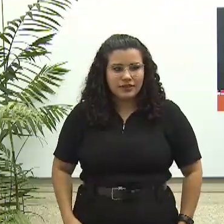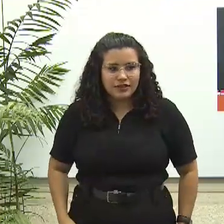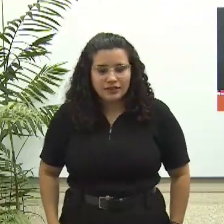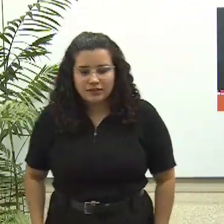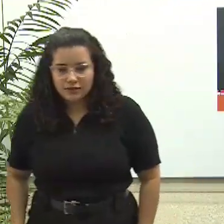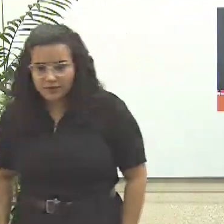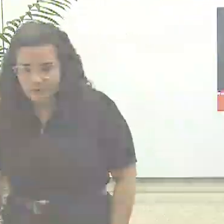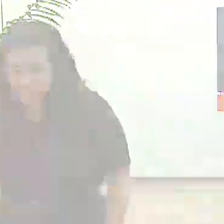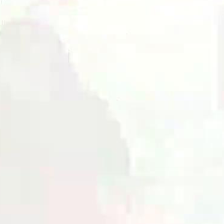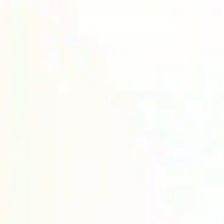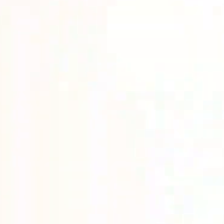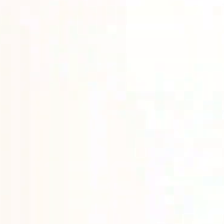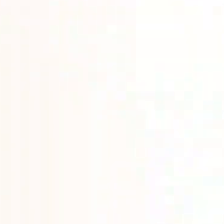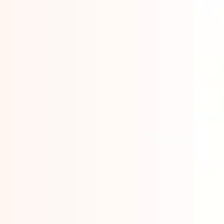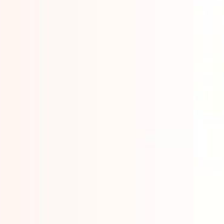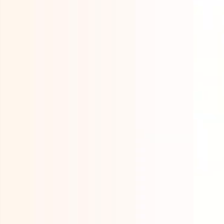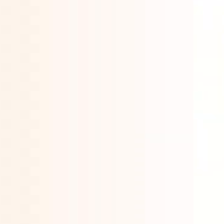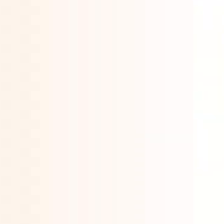obrigada